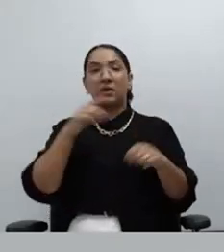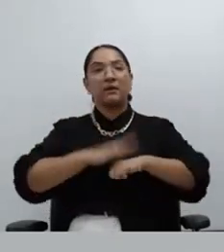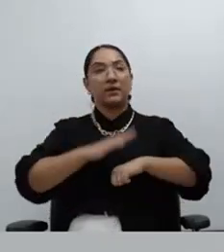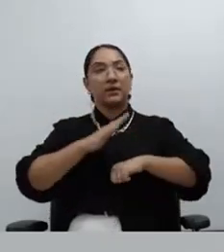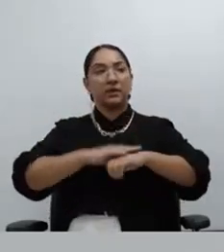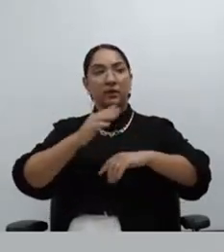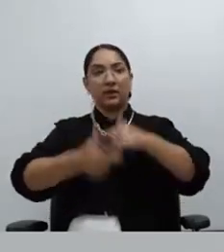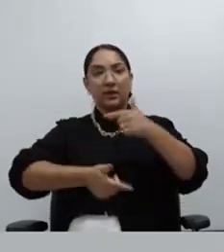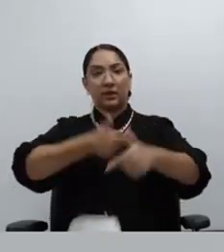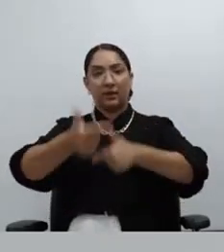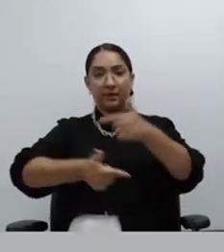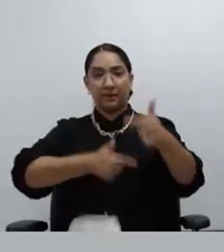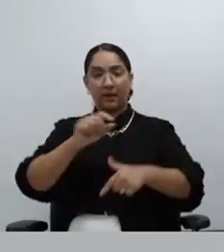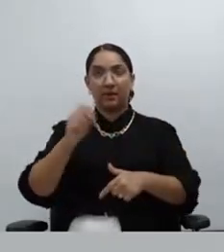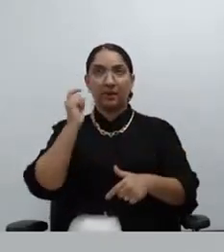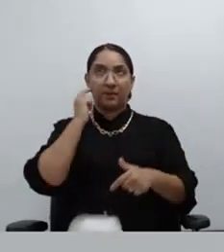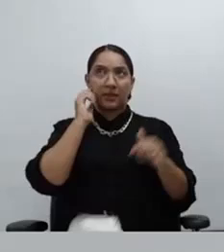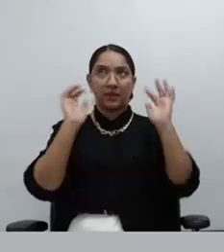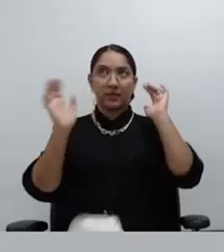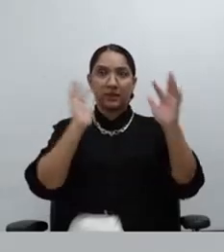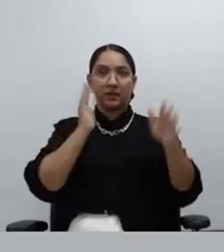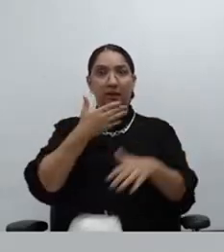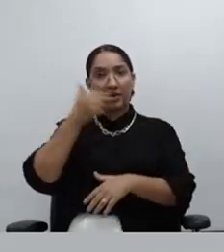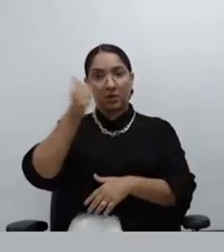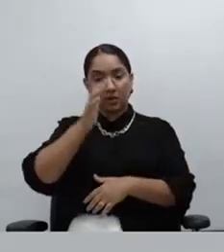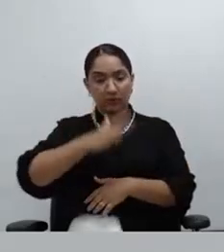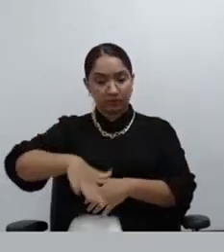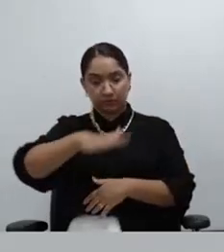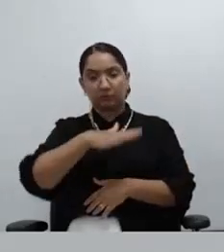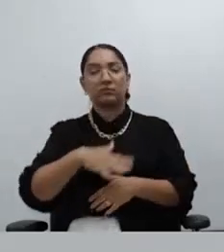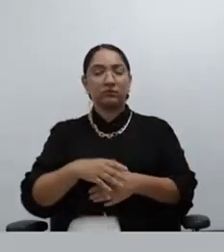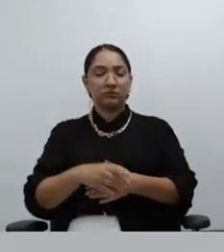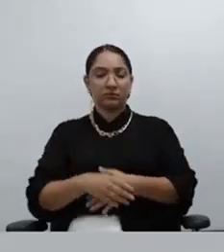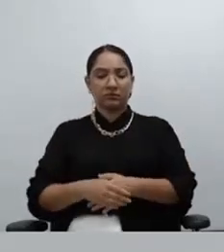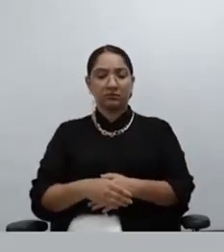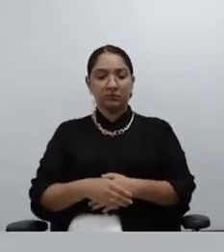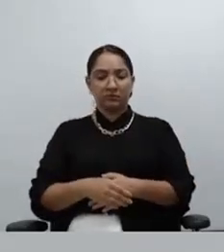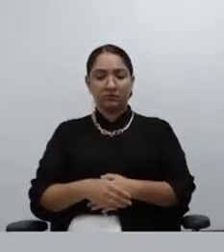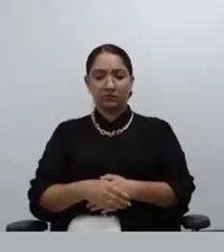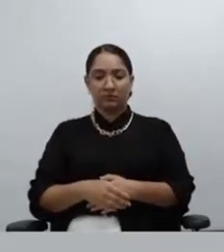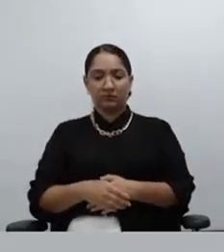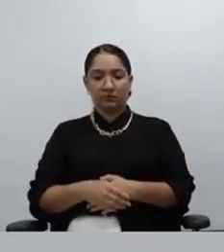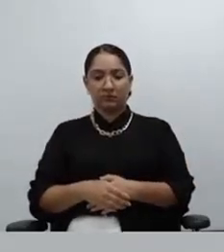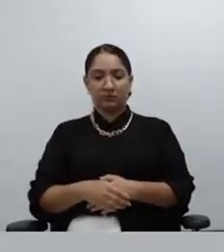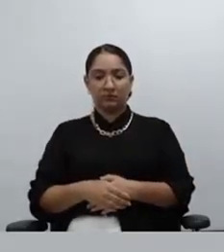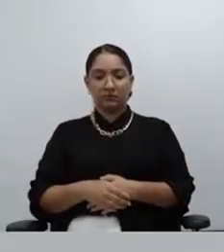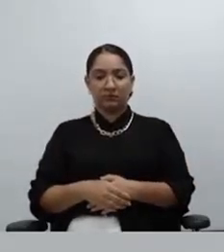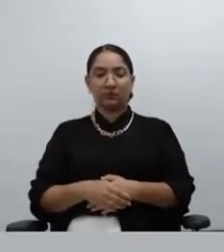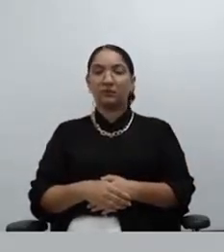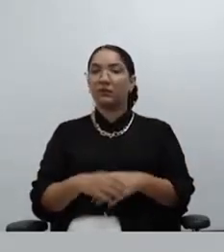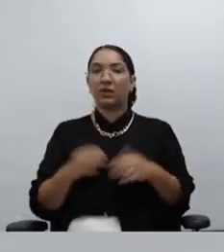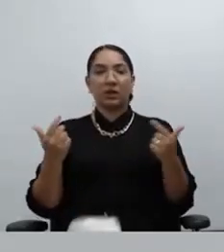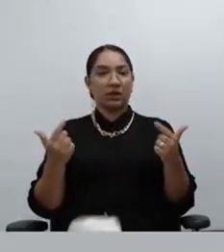nossos trabalhos, pensando sempre na melhoria aqui do nosso ambiente. Nós não temos